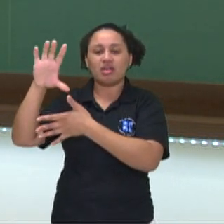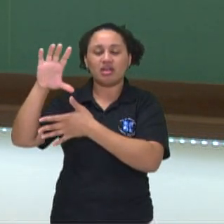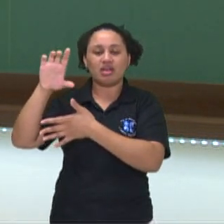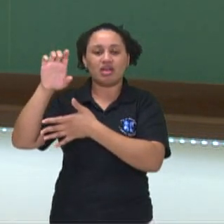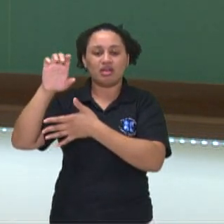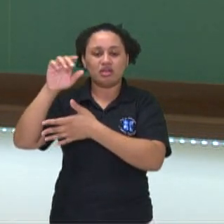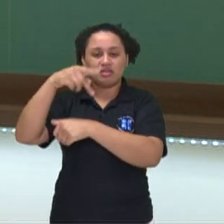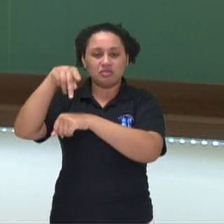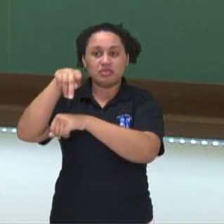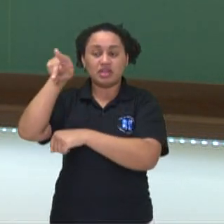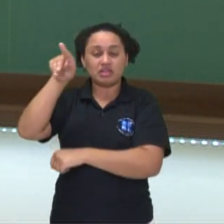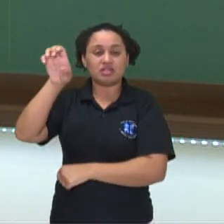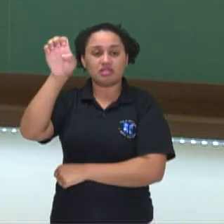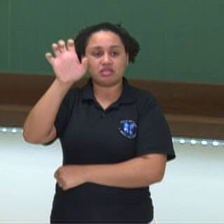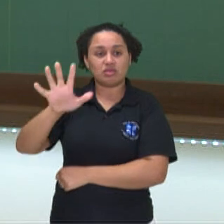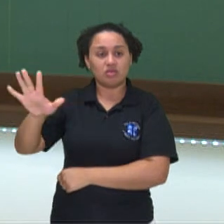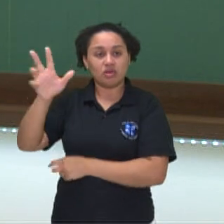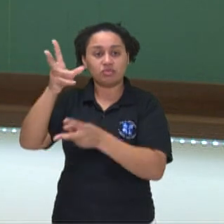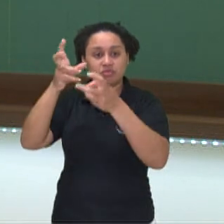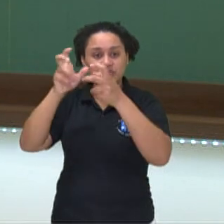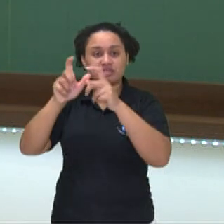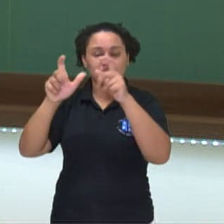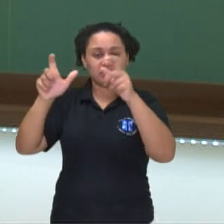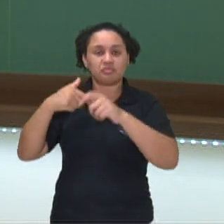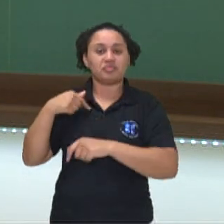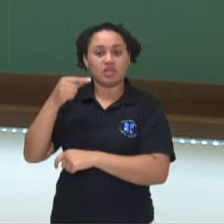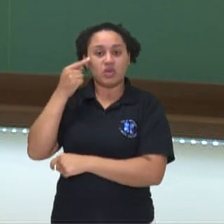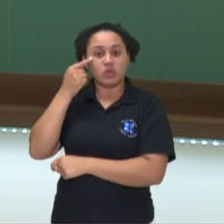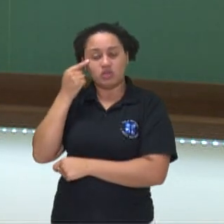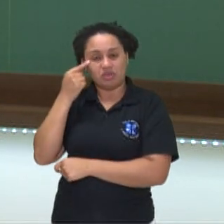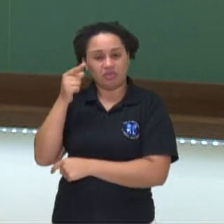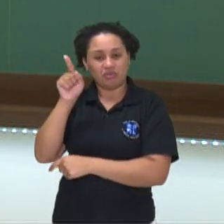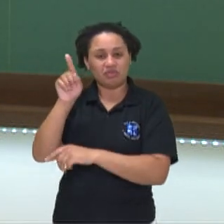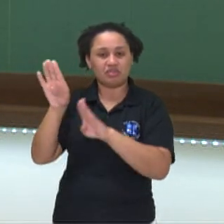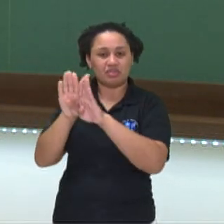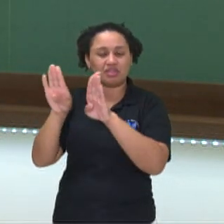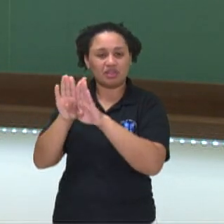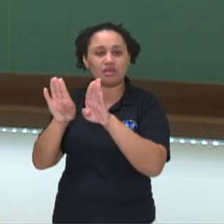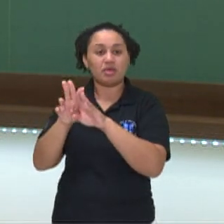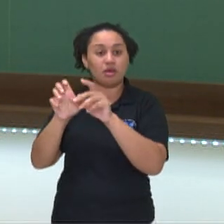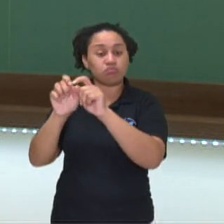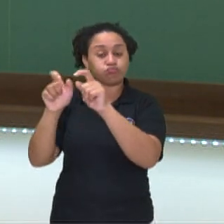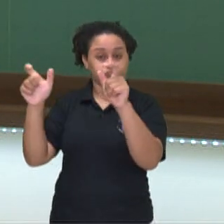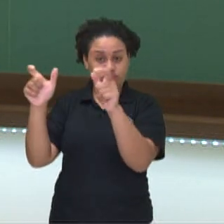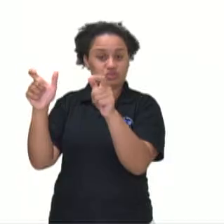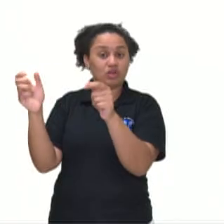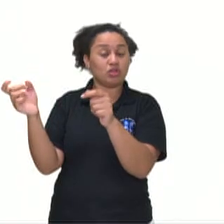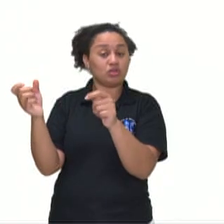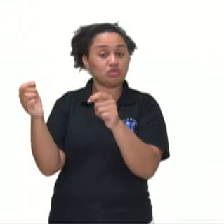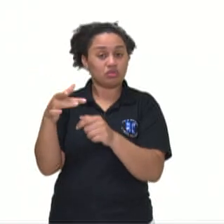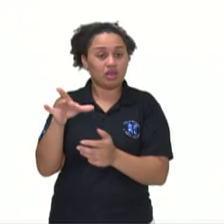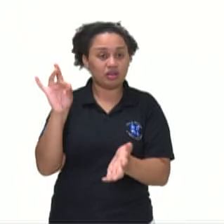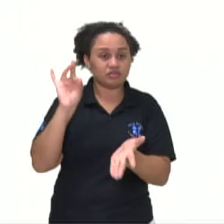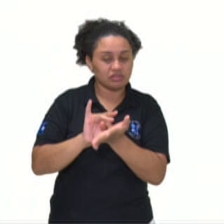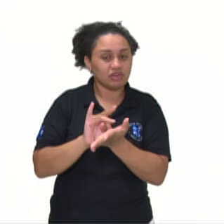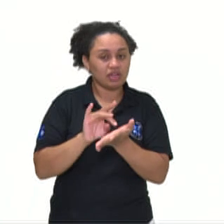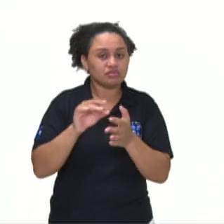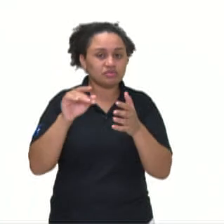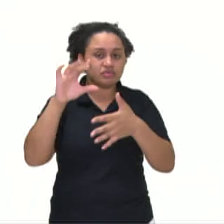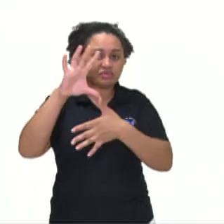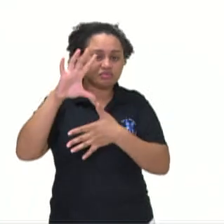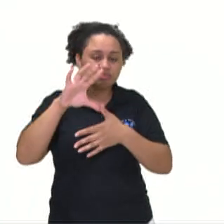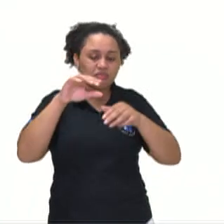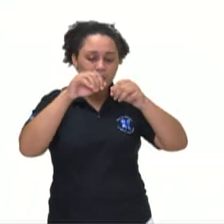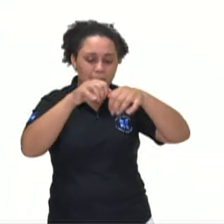continente europeu, aqui ó, observe o tamanho. Japão aqui, ó, muito maior do que ele é de fato numa representação